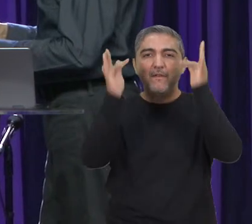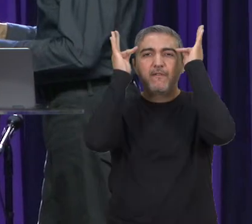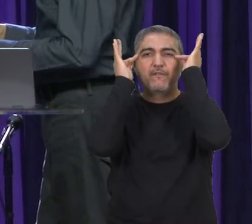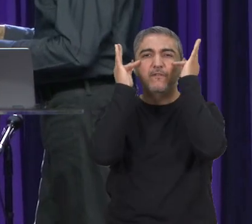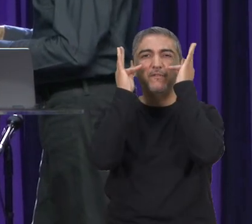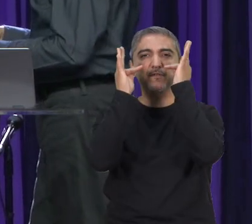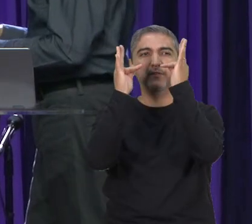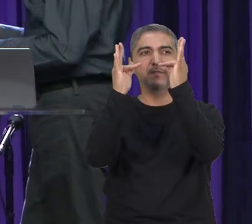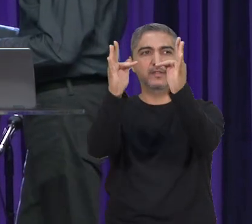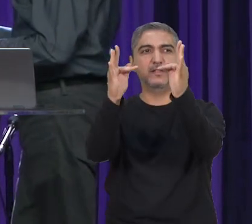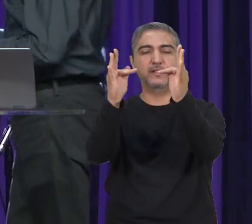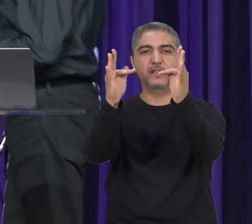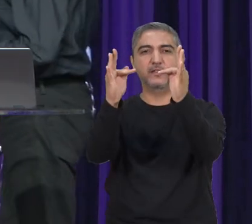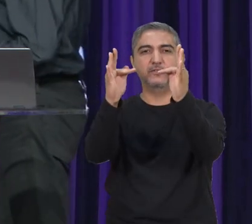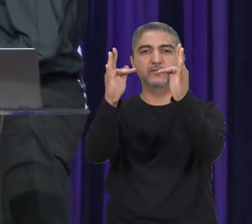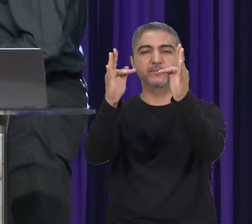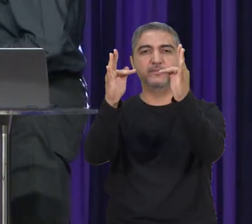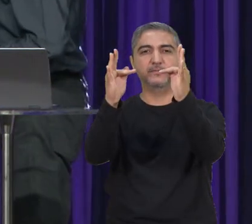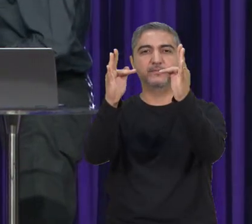fidelidade,